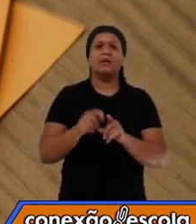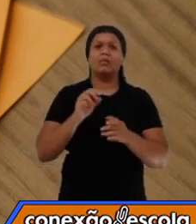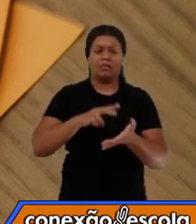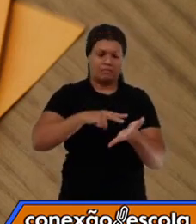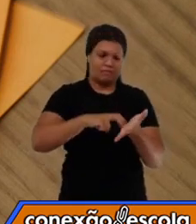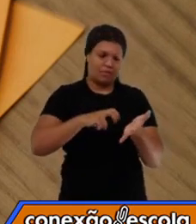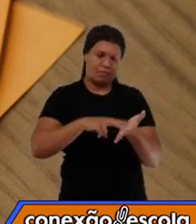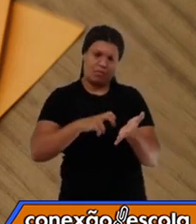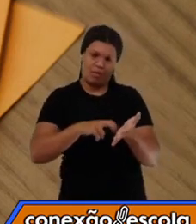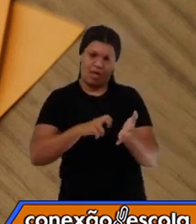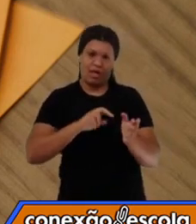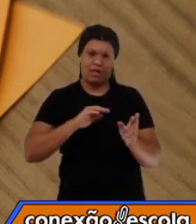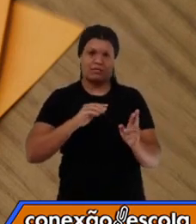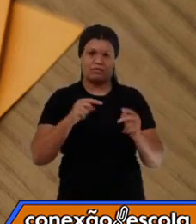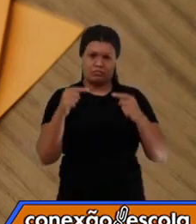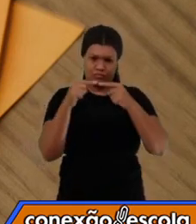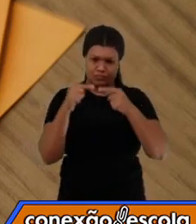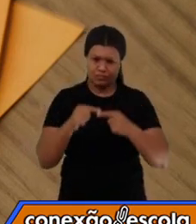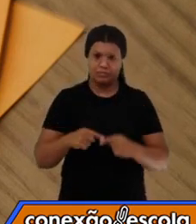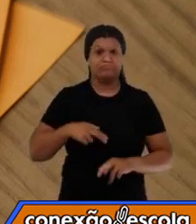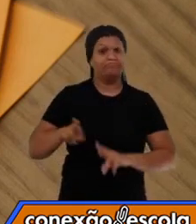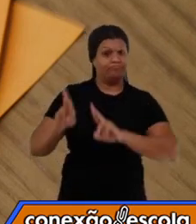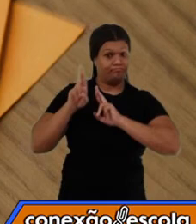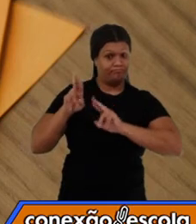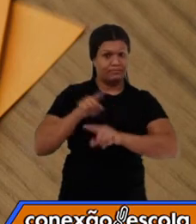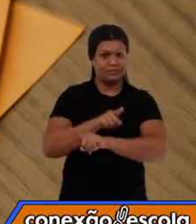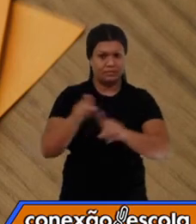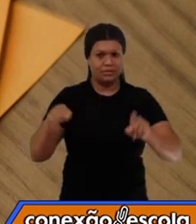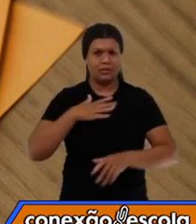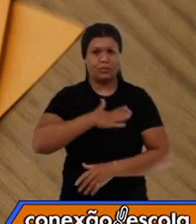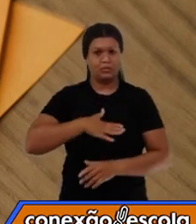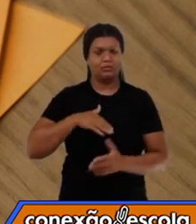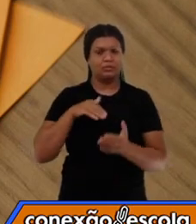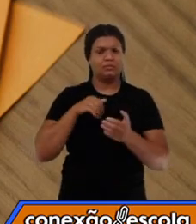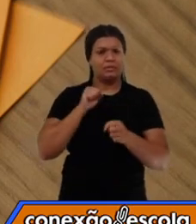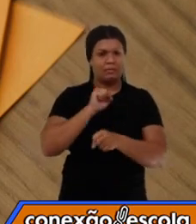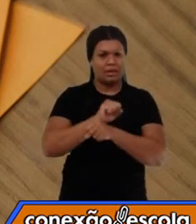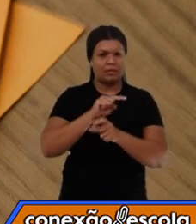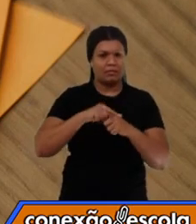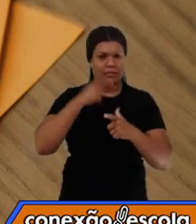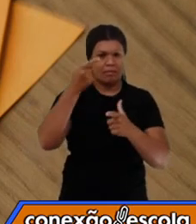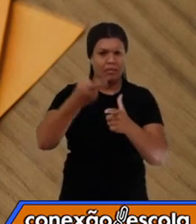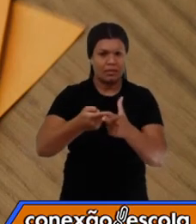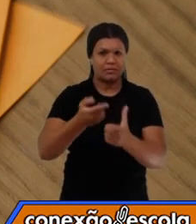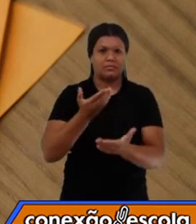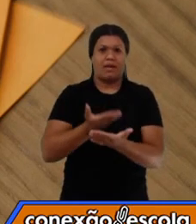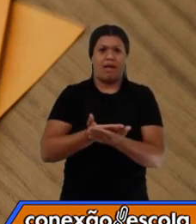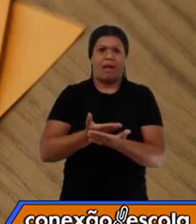relacionado. E espero que vocês tenham gostado e até a próxima aula.